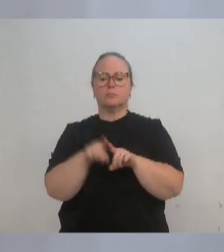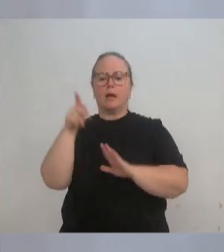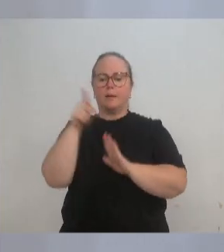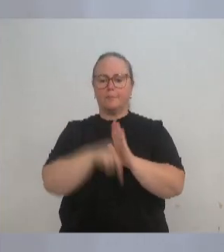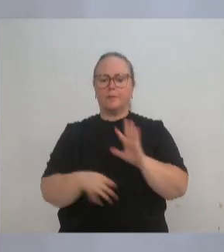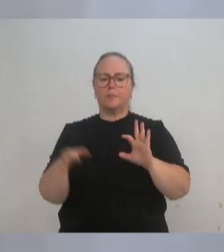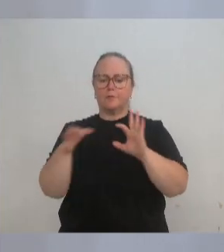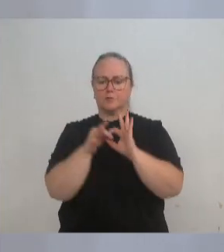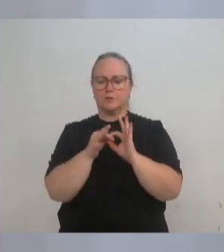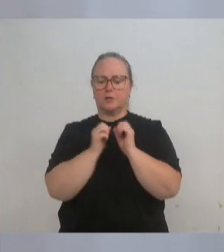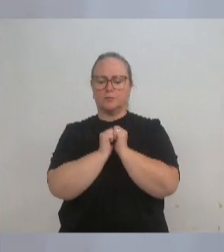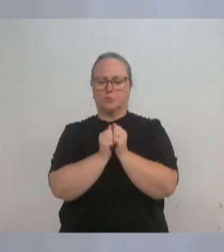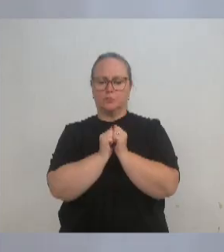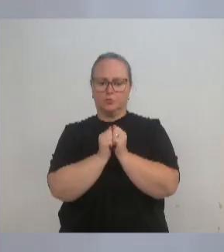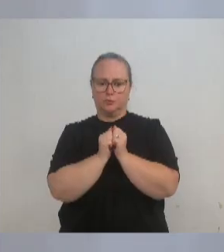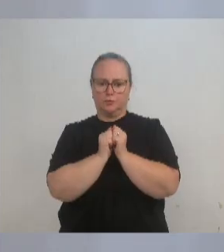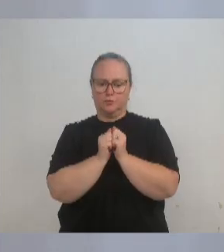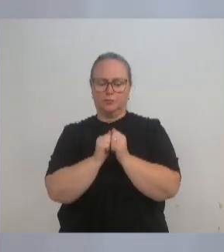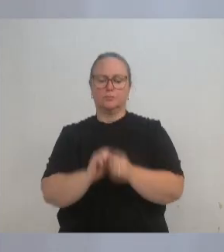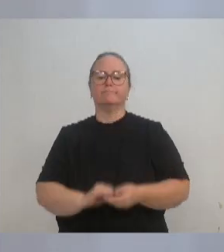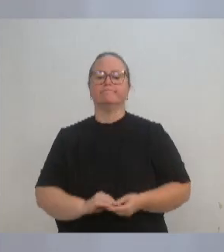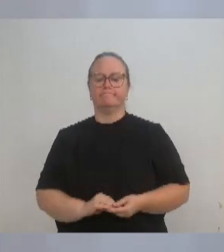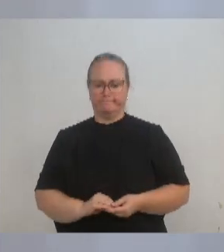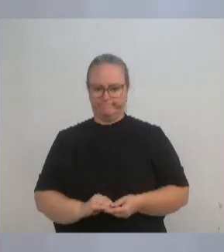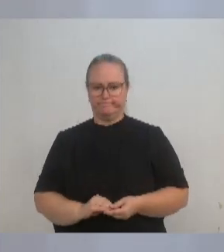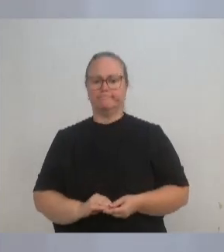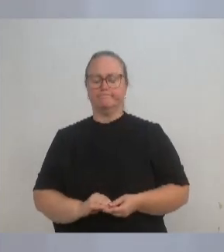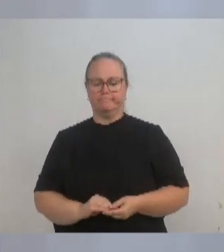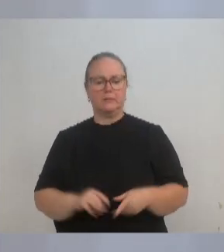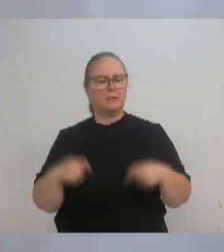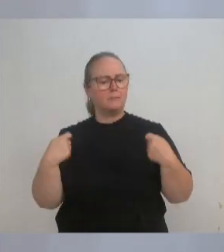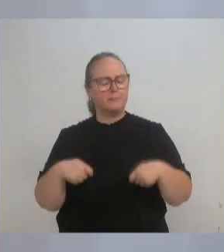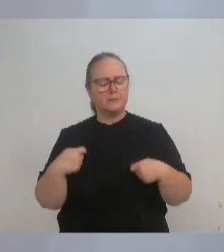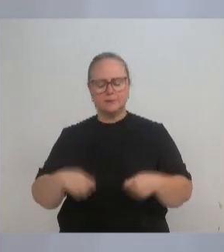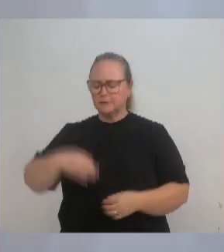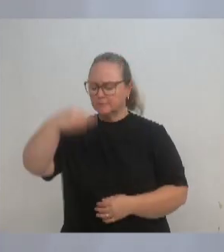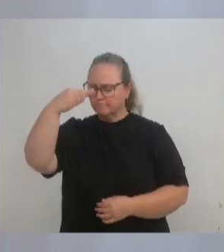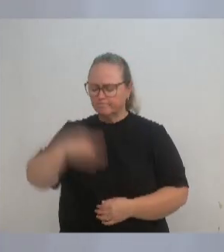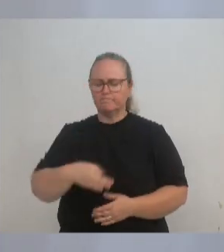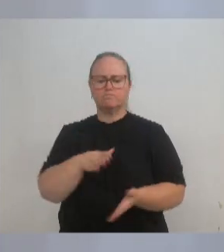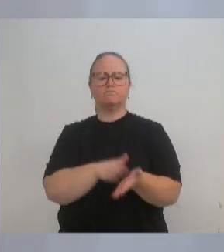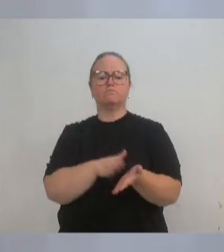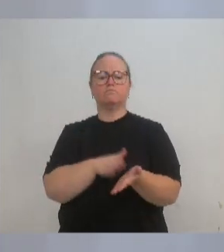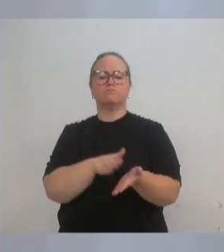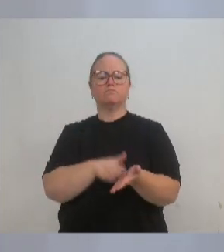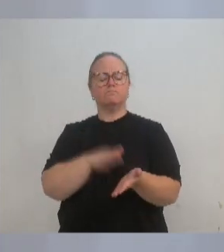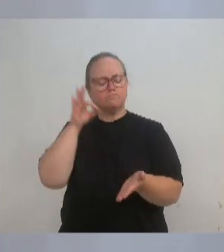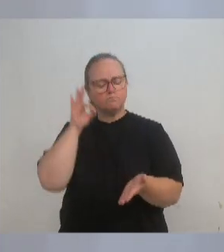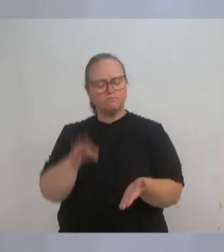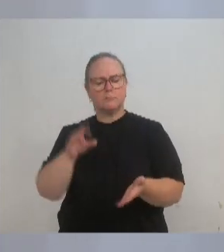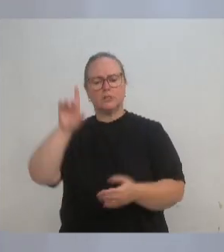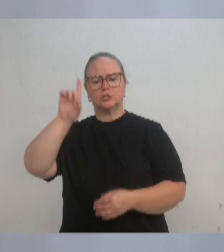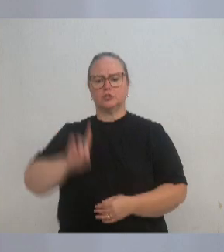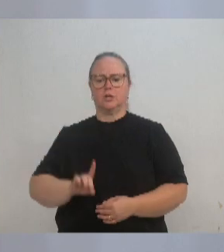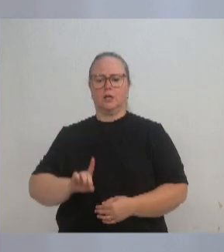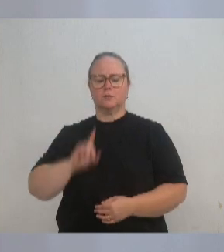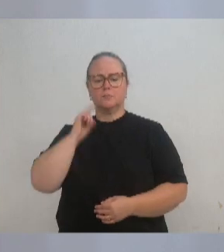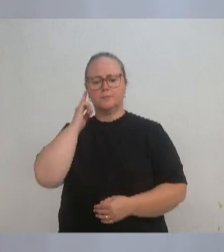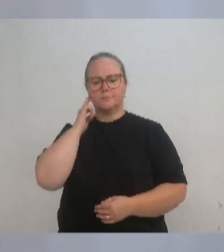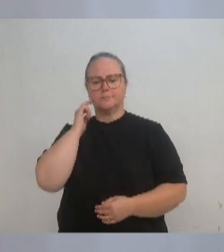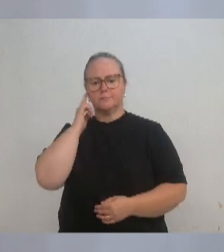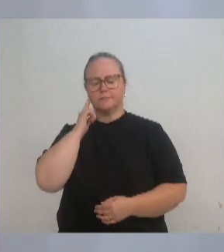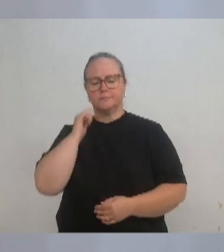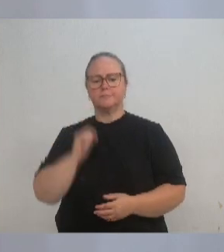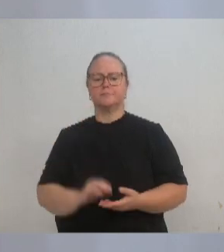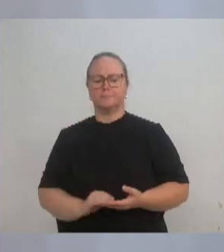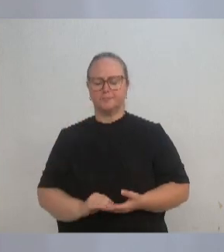desta casa, que cumpram com o seu dever de cobrar aquilo que é de direito de vocês, porque eu quero